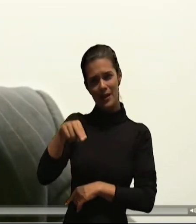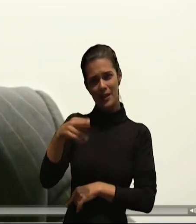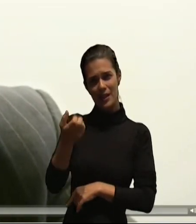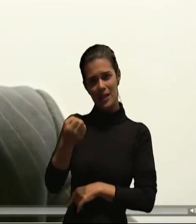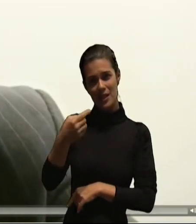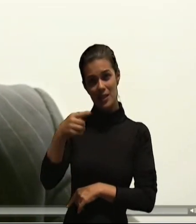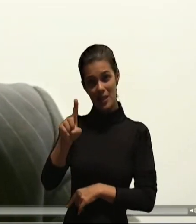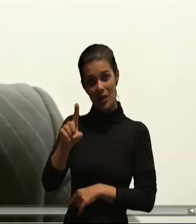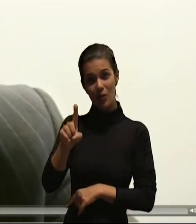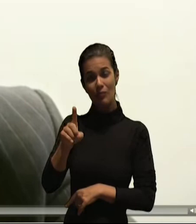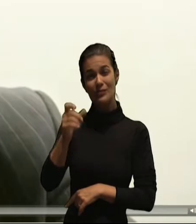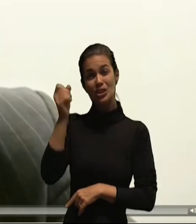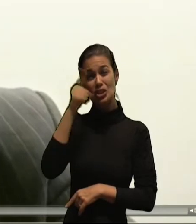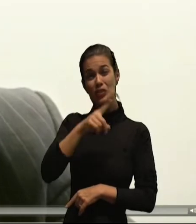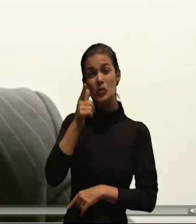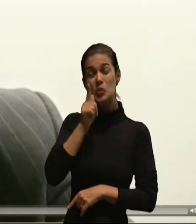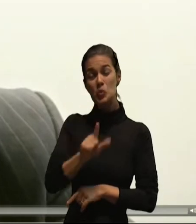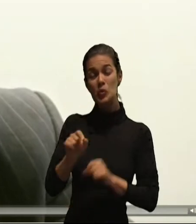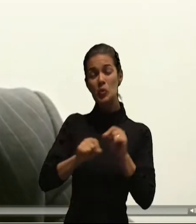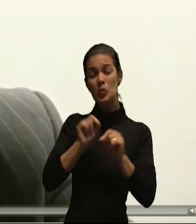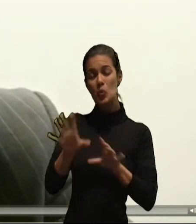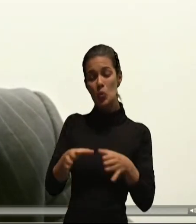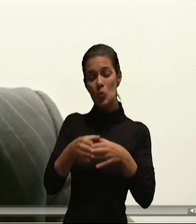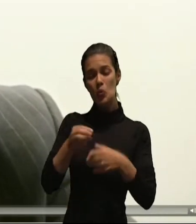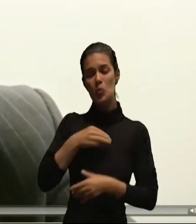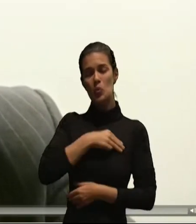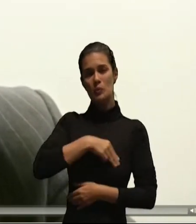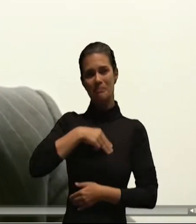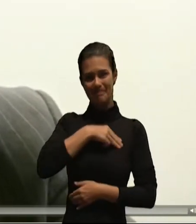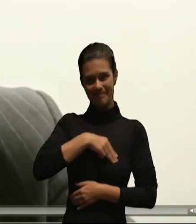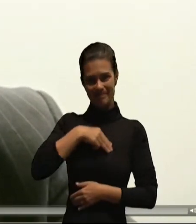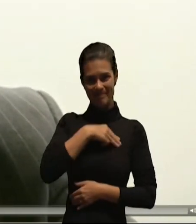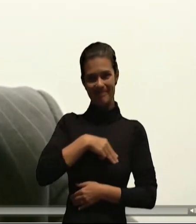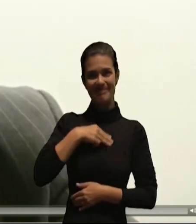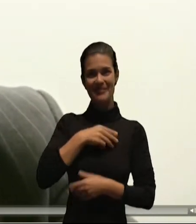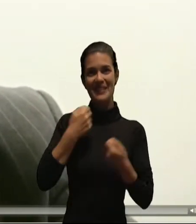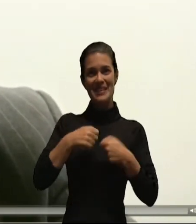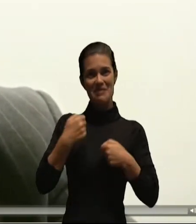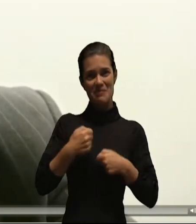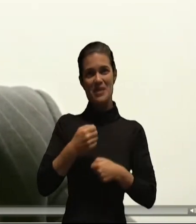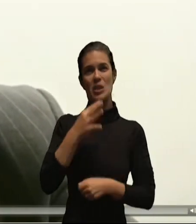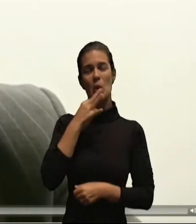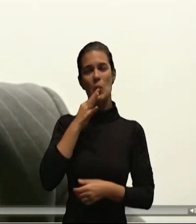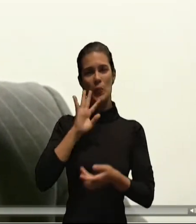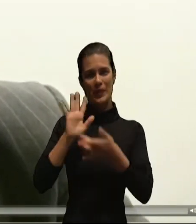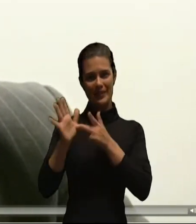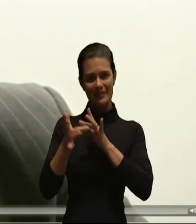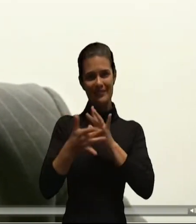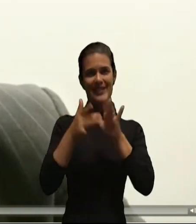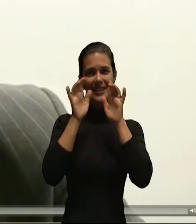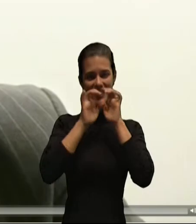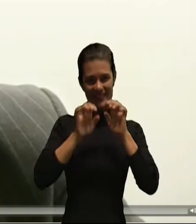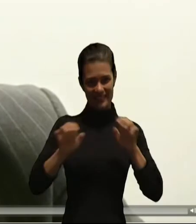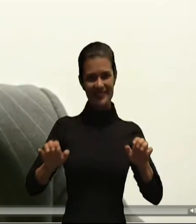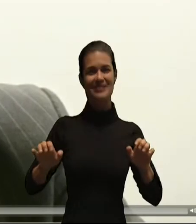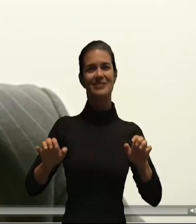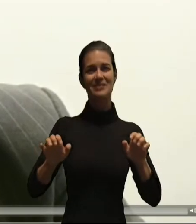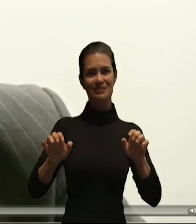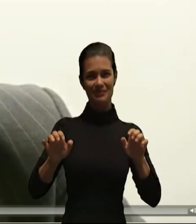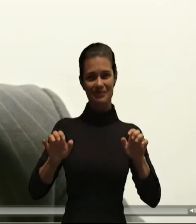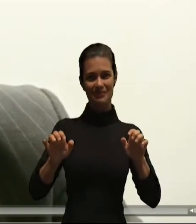e prosseguir com a evangelização da costa maranhense. O Ministério da Ilha Santa Bárbara está